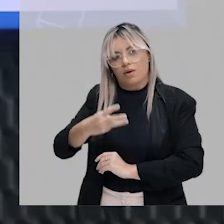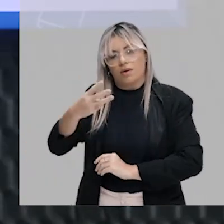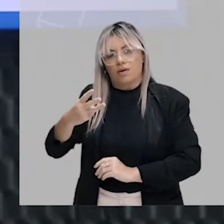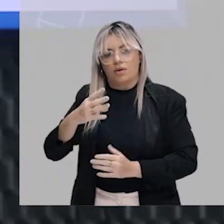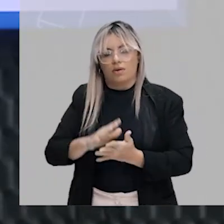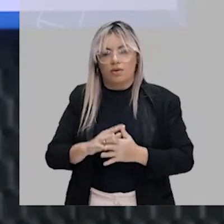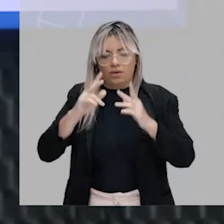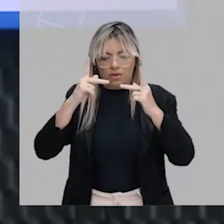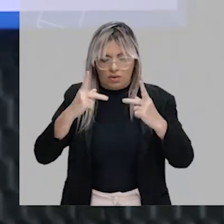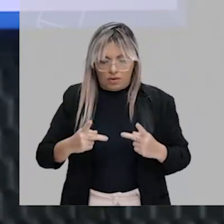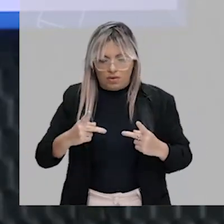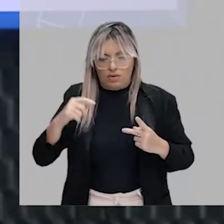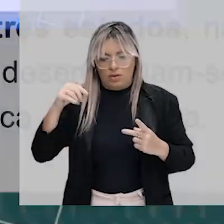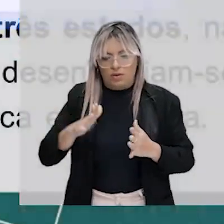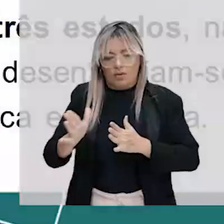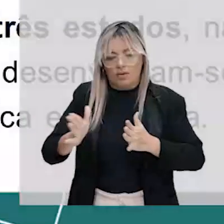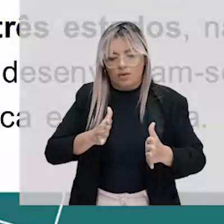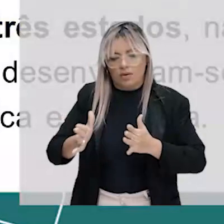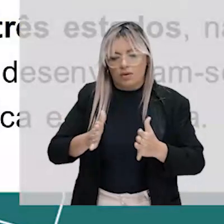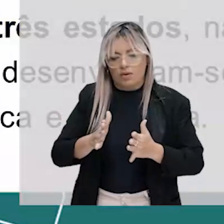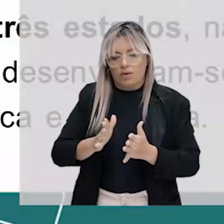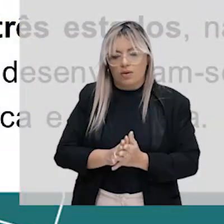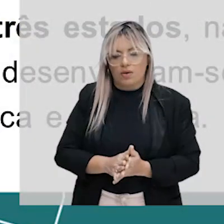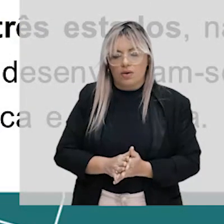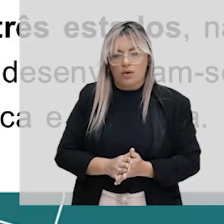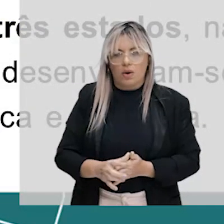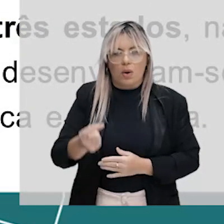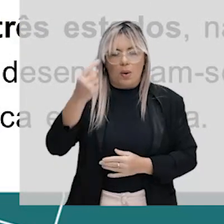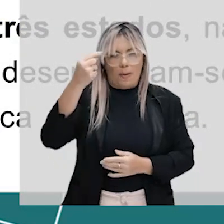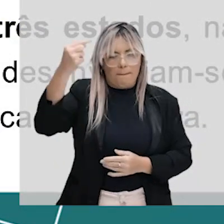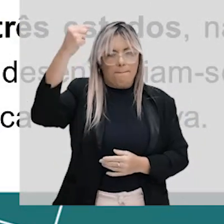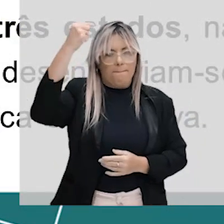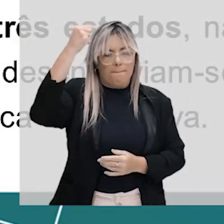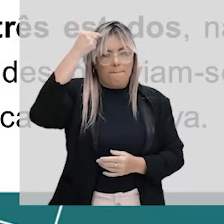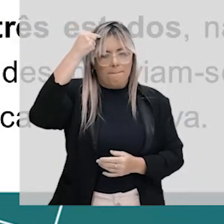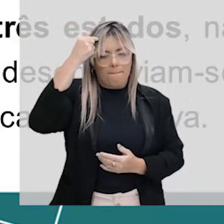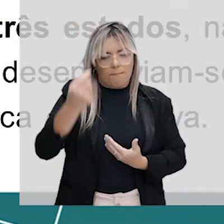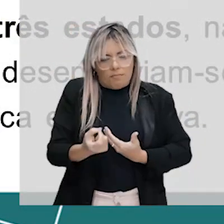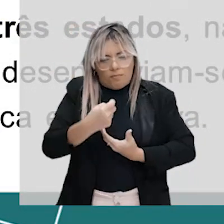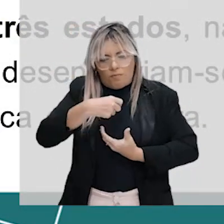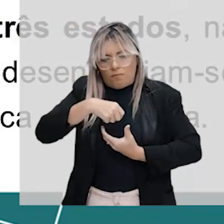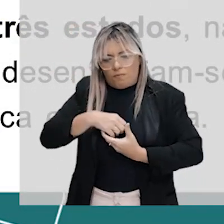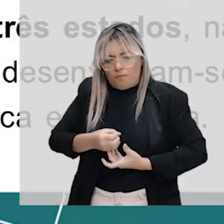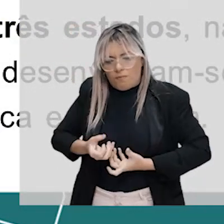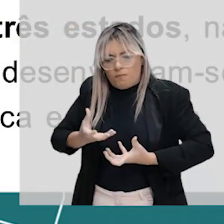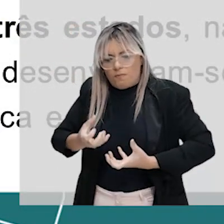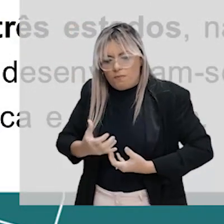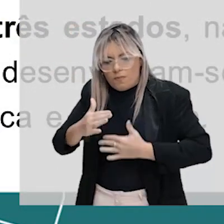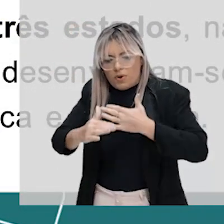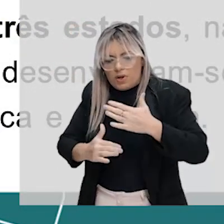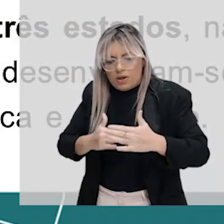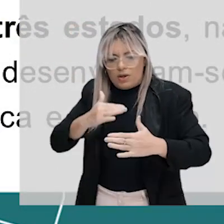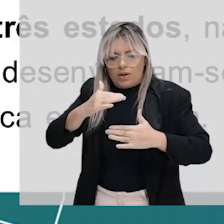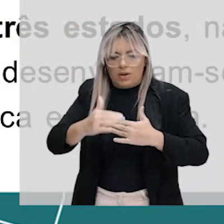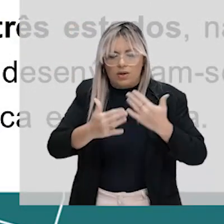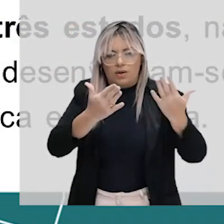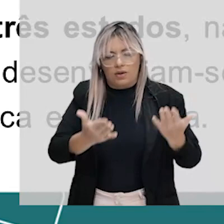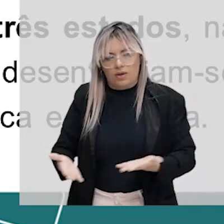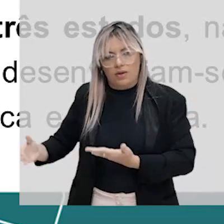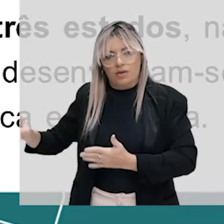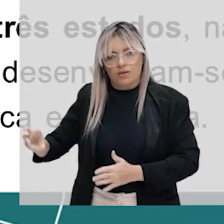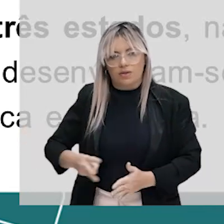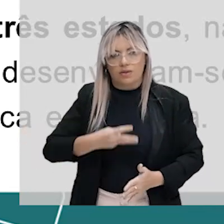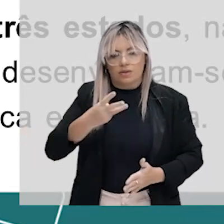o pensamento e o espírito humano desenvolviam-se por meio de 3 fases. Anota o nome das